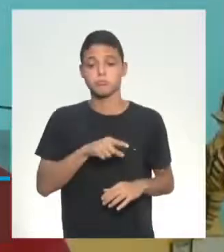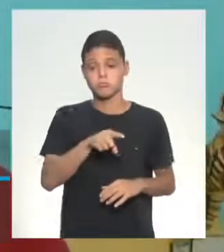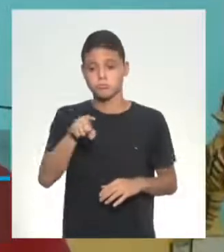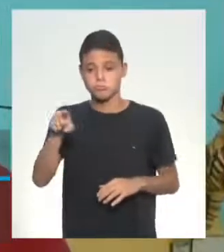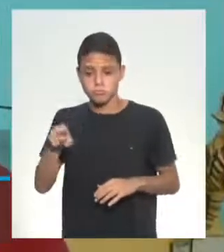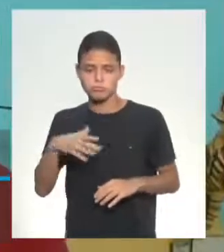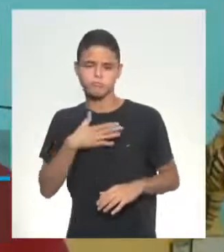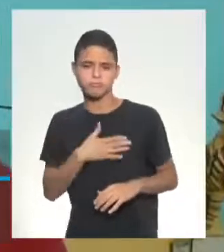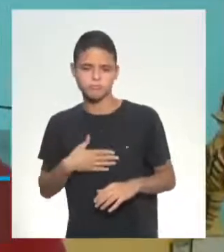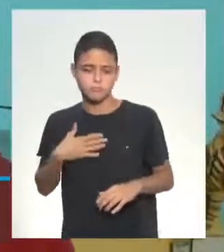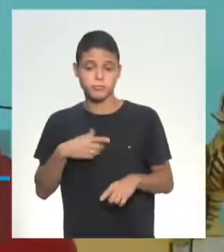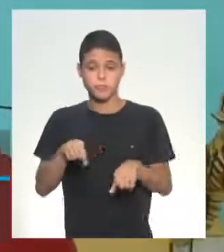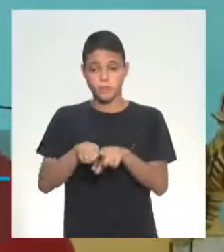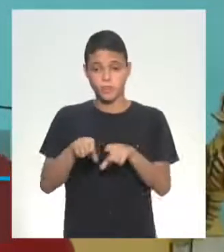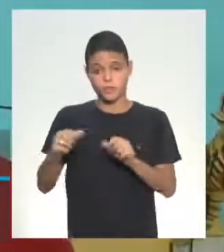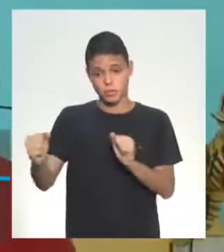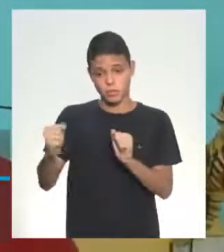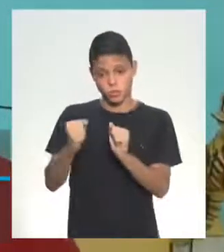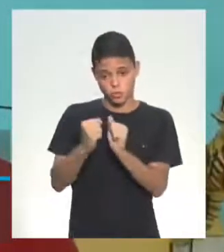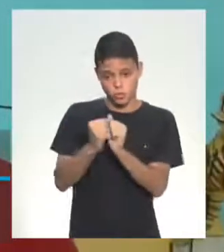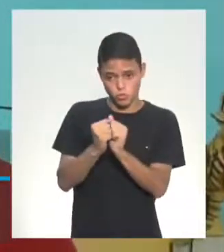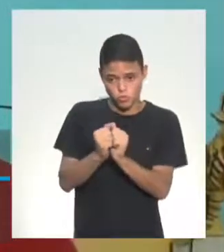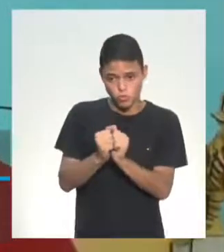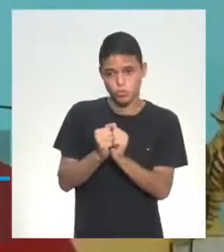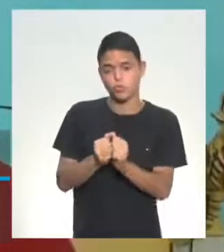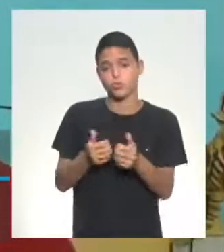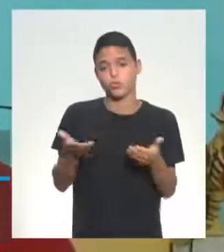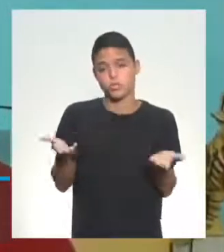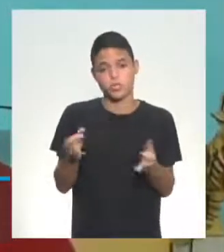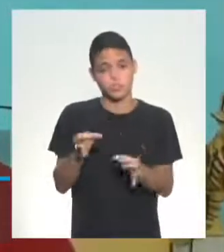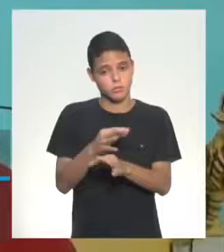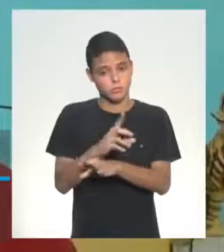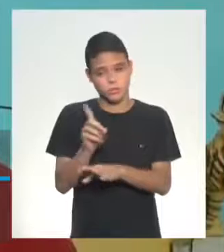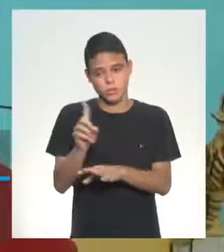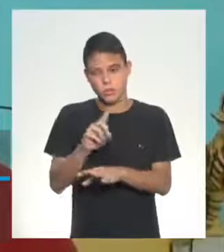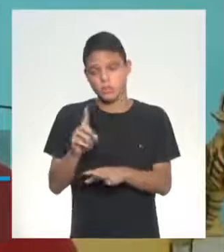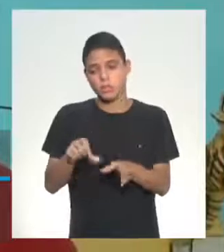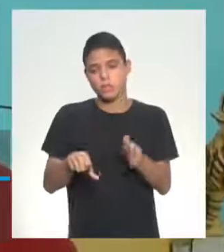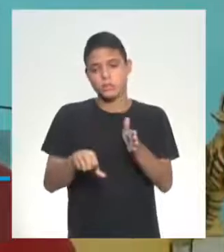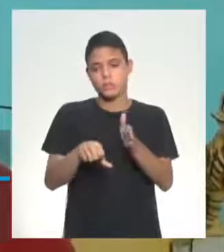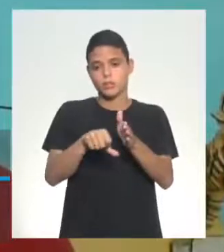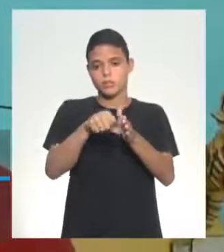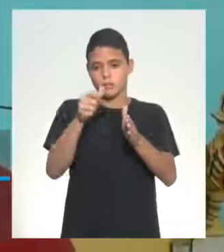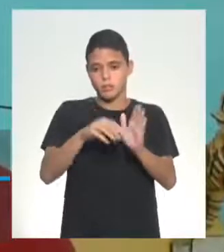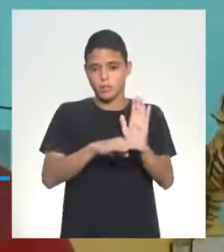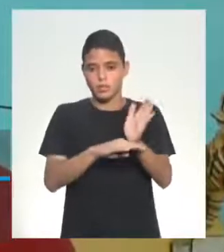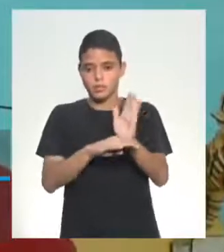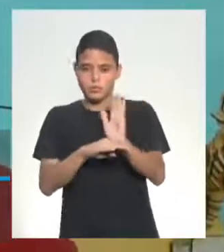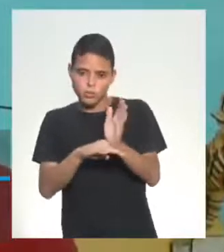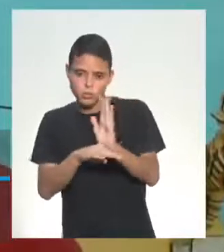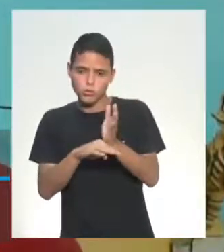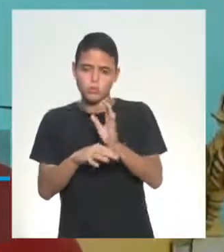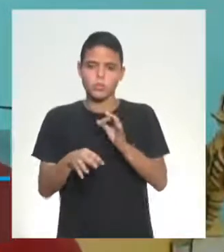por aí, porque não acabou. A gente teve uma primeira parte aí do tutorial, como a gente começar a mexer com essa plataforma